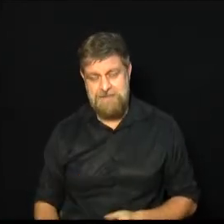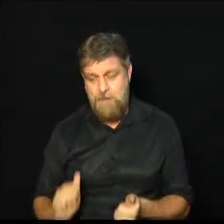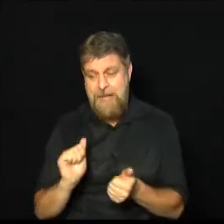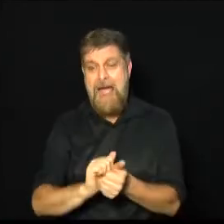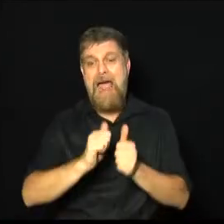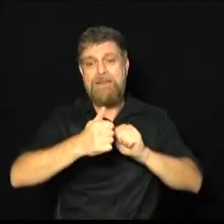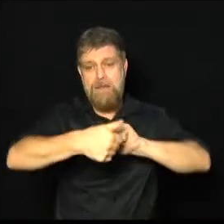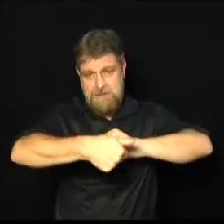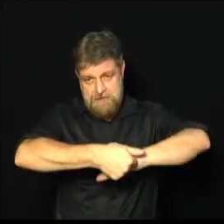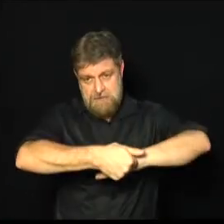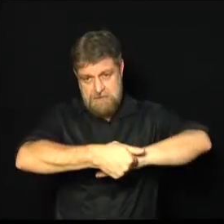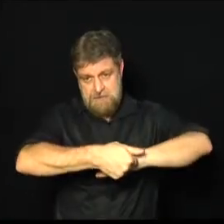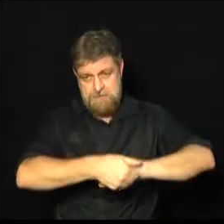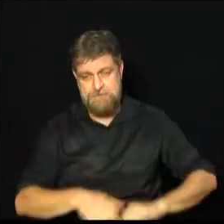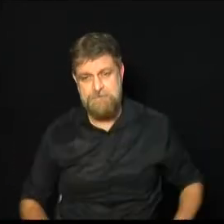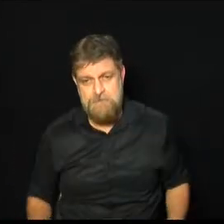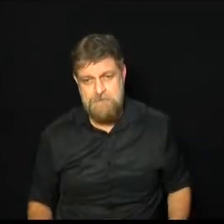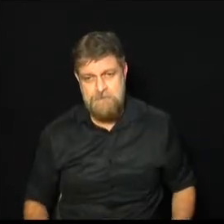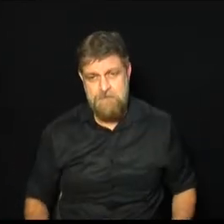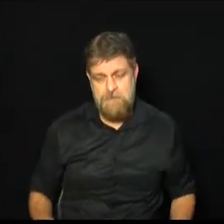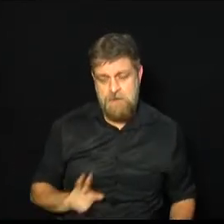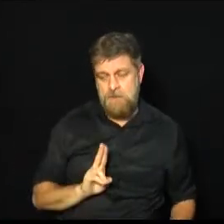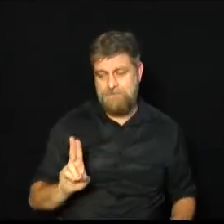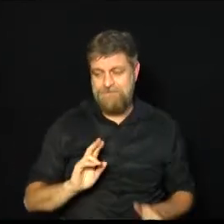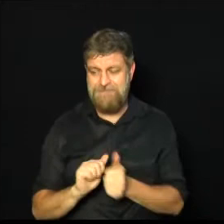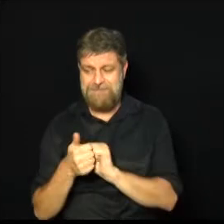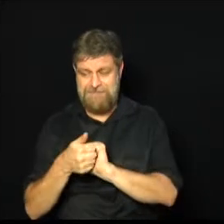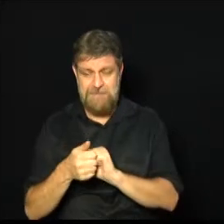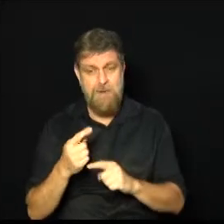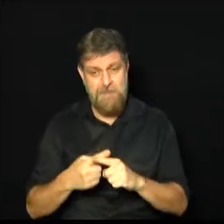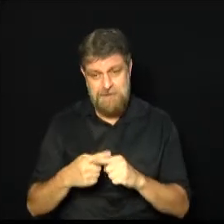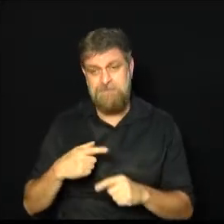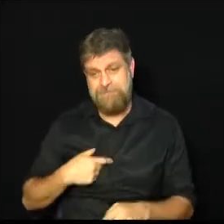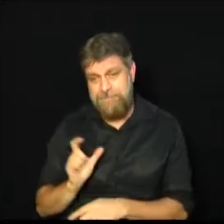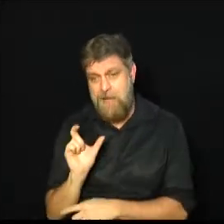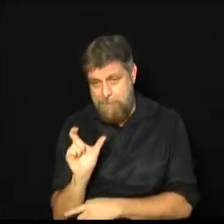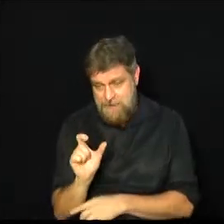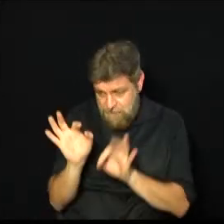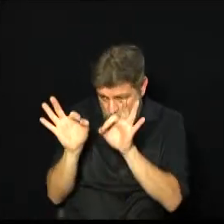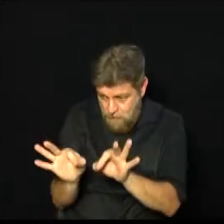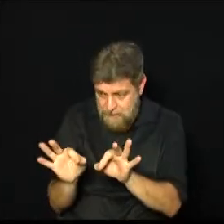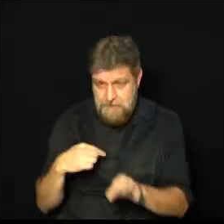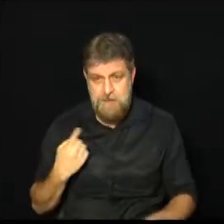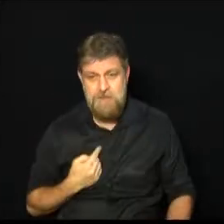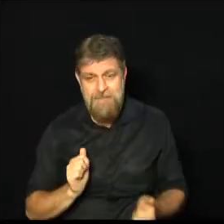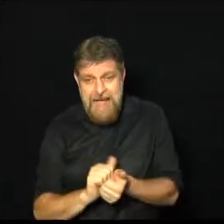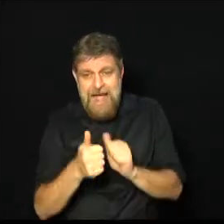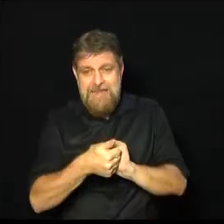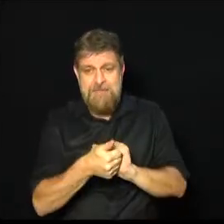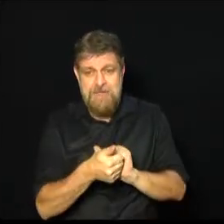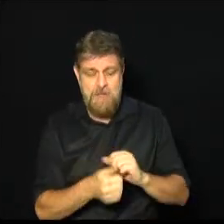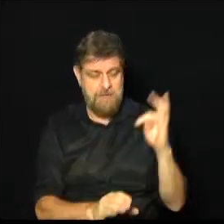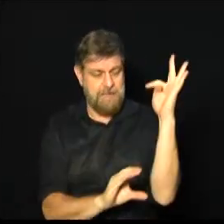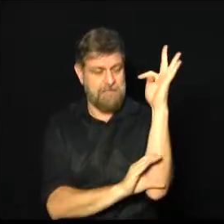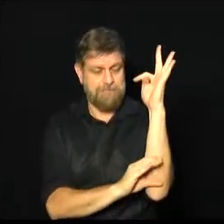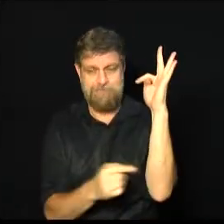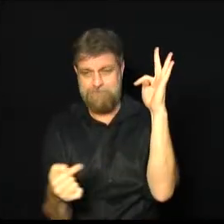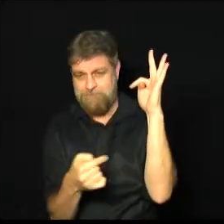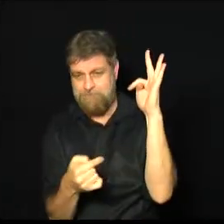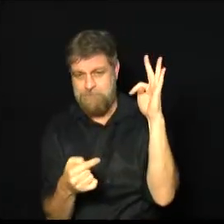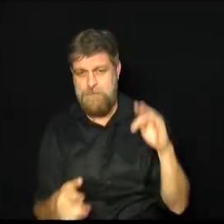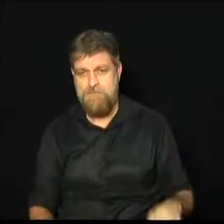adaptação, eu chamo de adaptação porque realmente esse é o termo. Nós vamos fazer uma adaptação no terminal central, que é aquele que fica